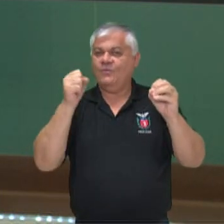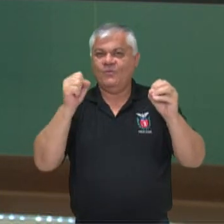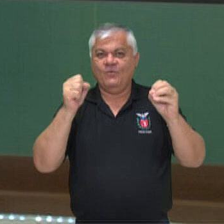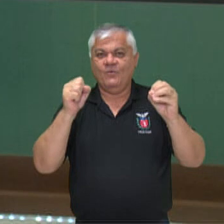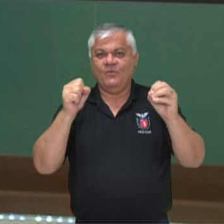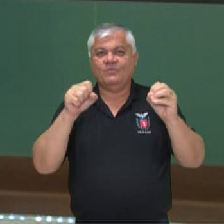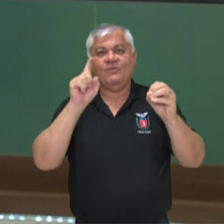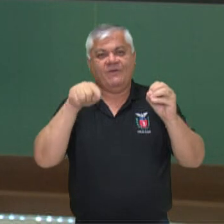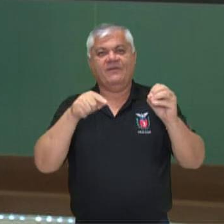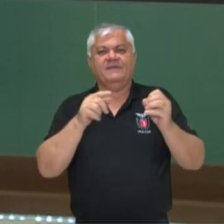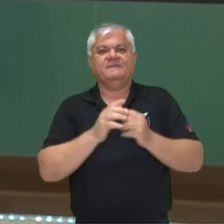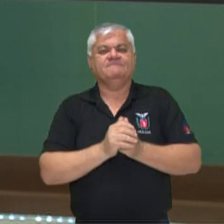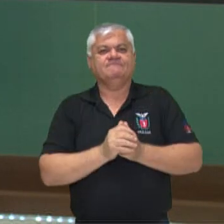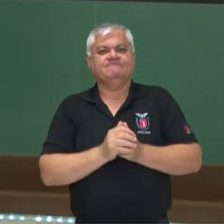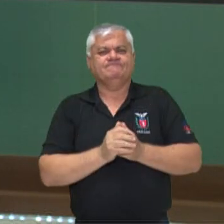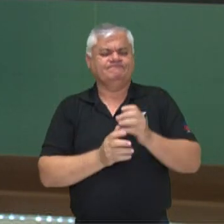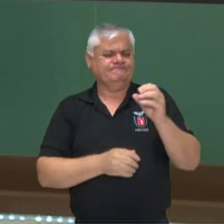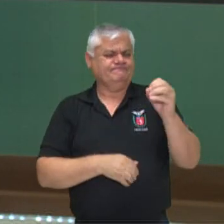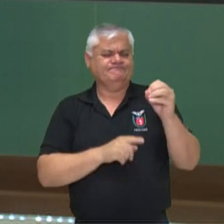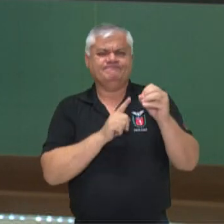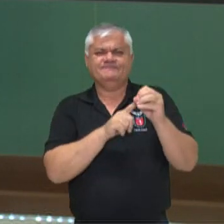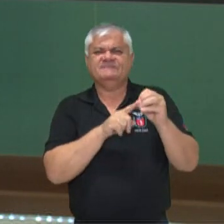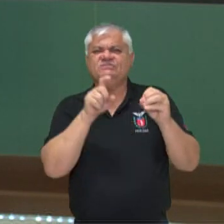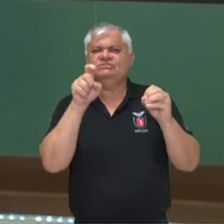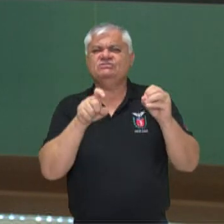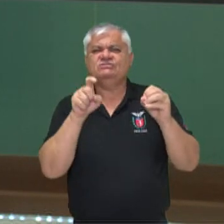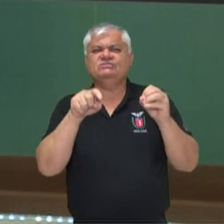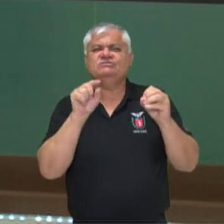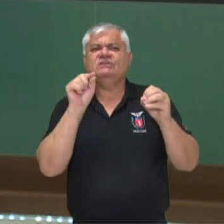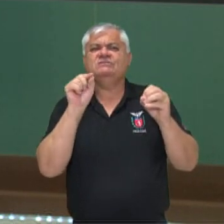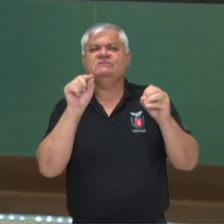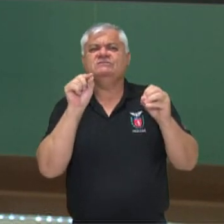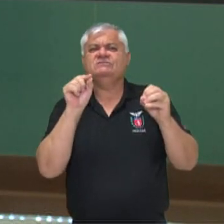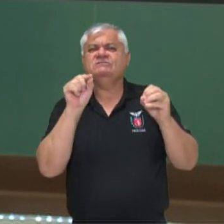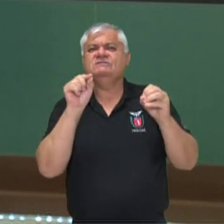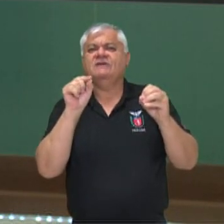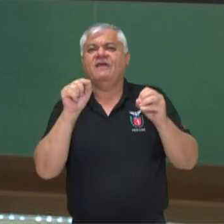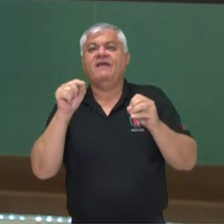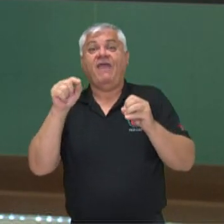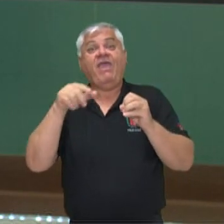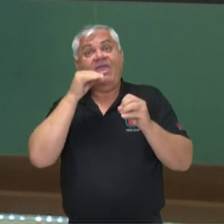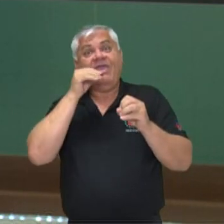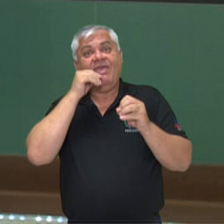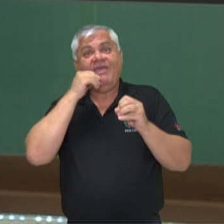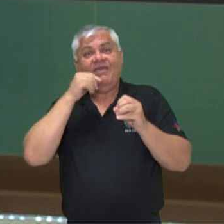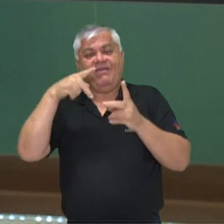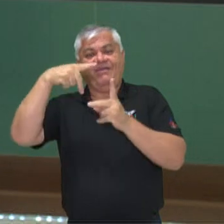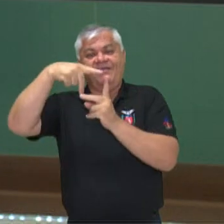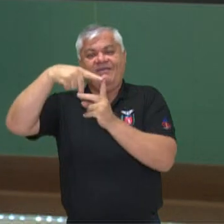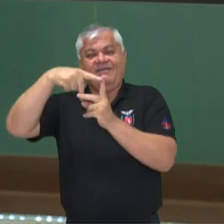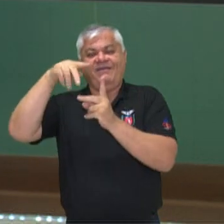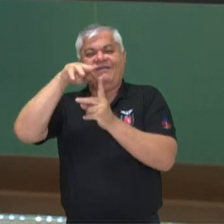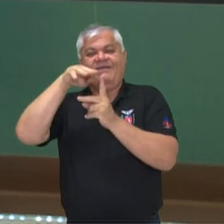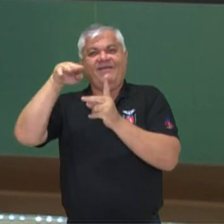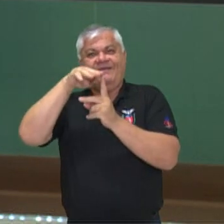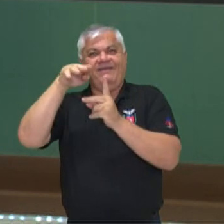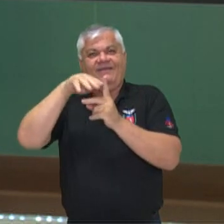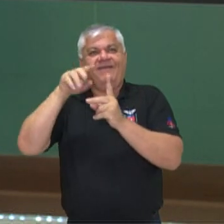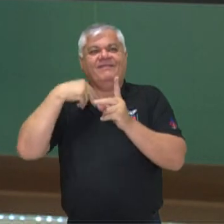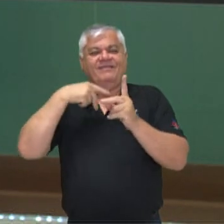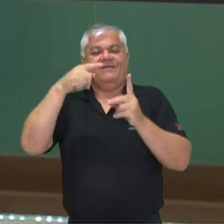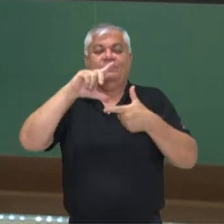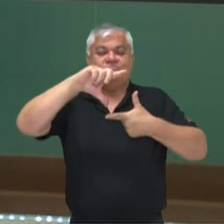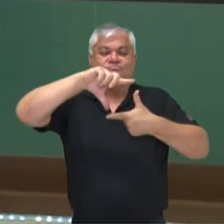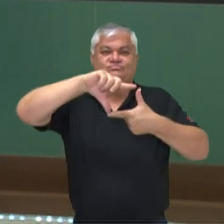equação. 0. Quem que é x, gente, nessa história? X é o lado, certo? Tanto do retângulo, que está em função